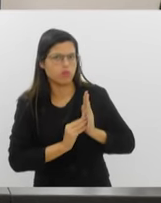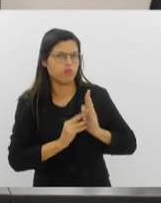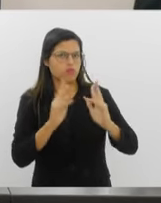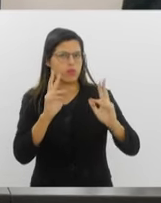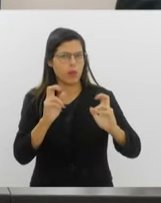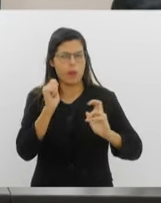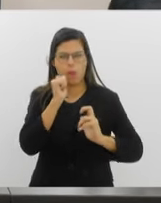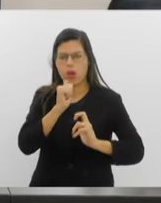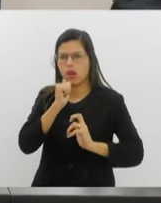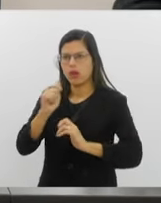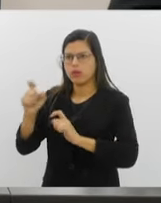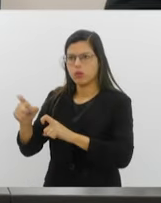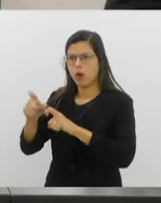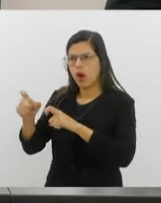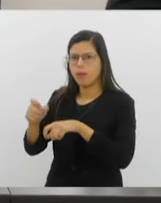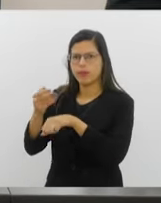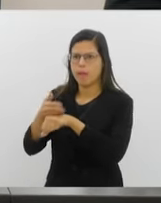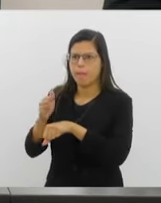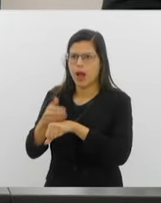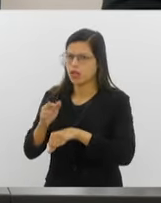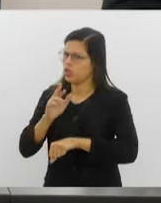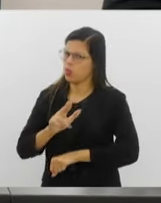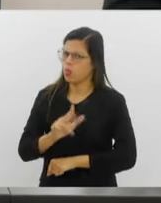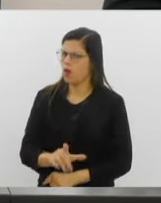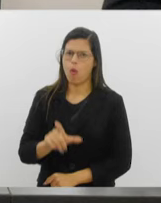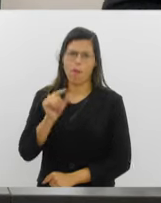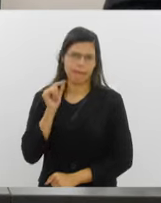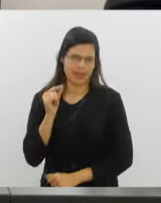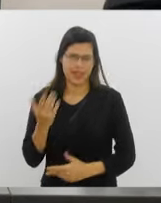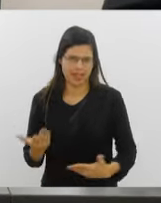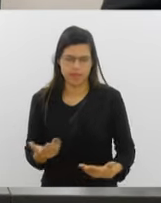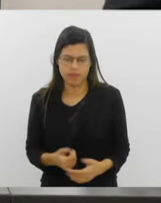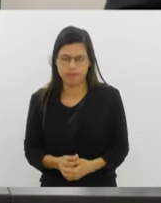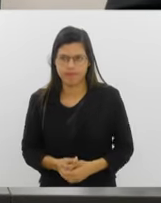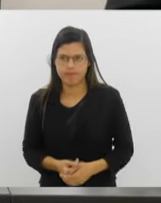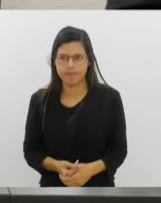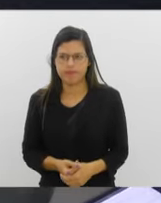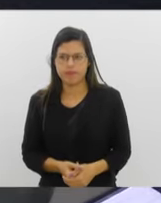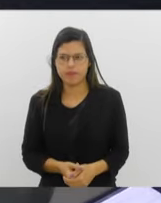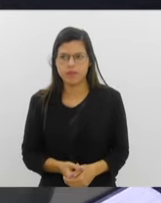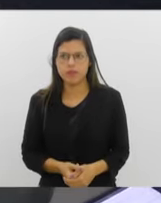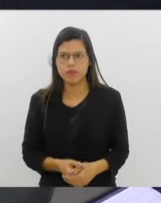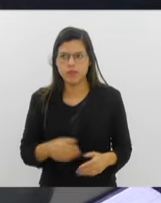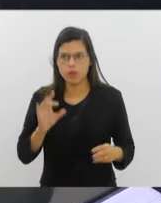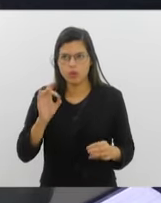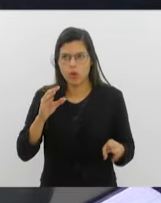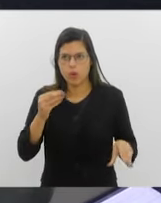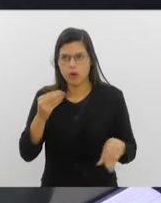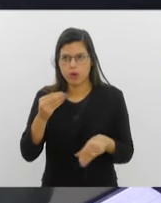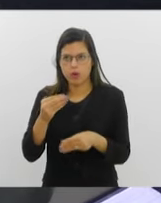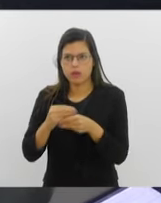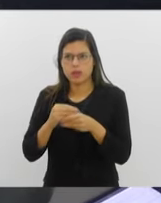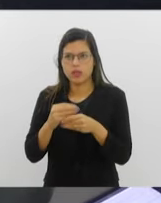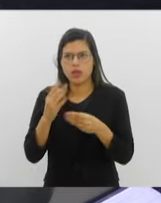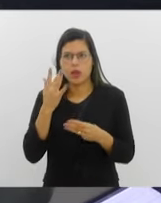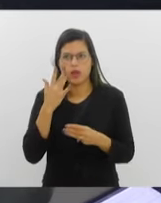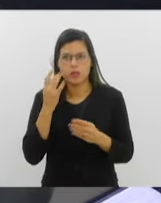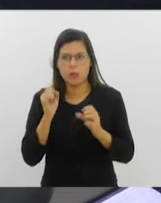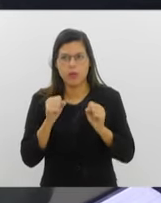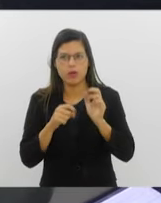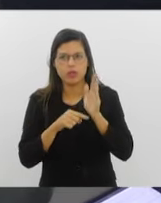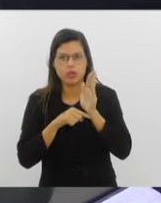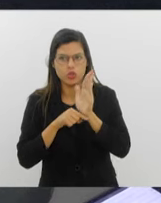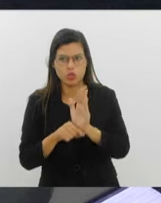não é... Presidente, agora, deputado Luiz Paulo, só dar uma contribuição, que eu não precisei na minha fala, acho que também pode ajudar Vossa Excelência na sua